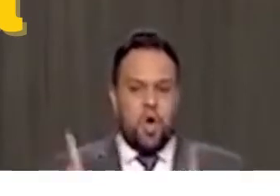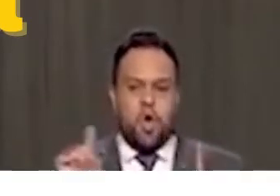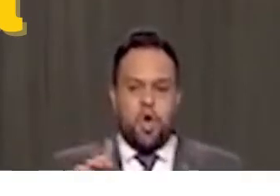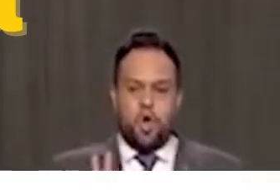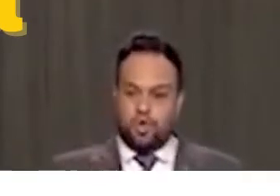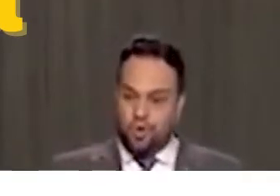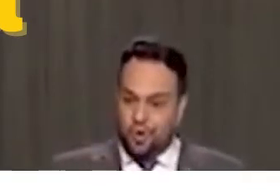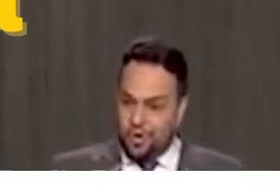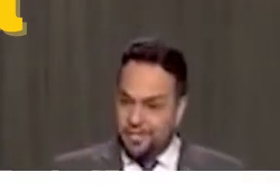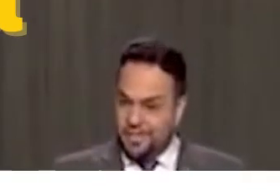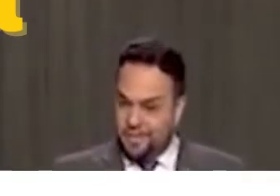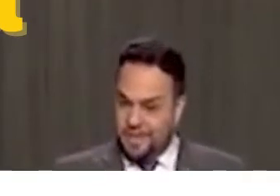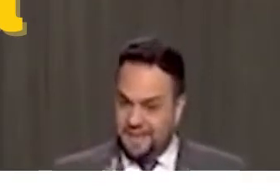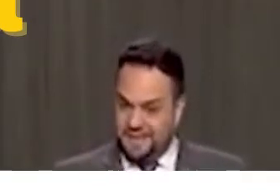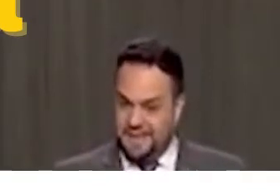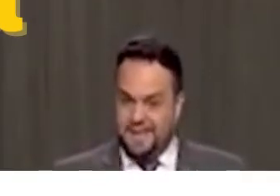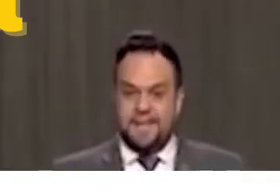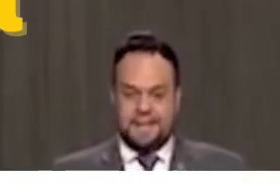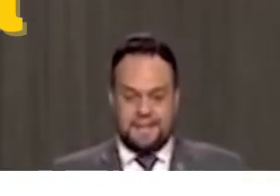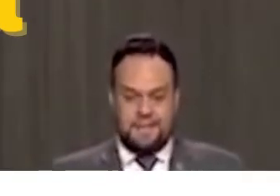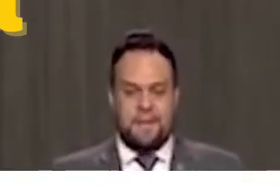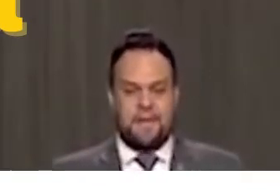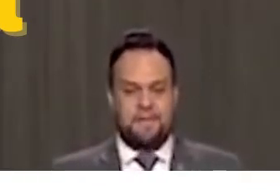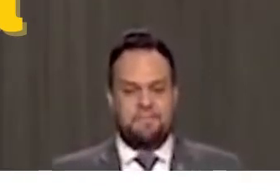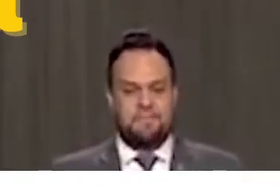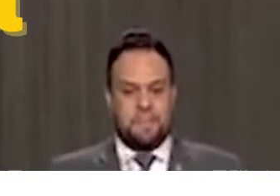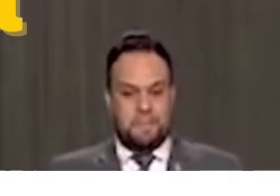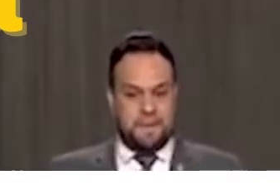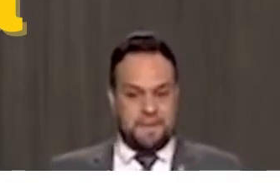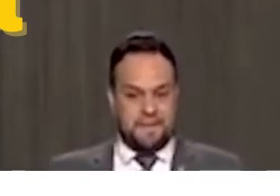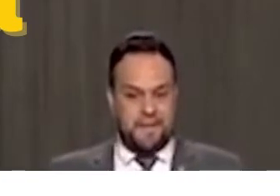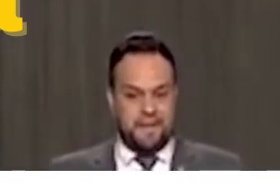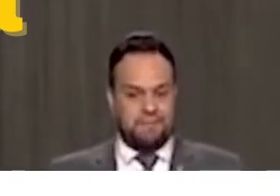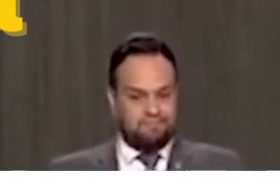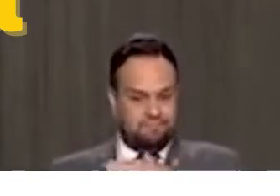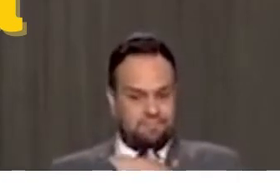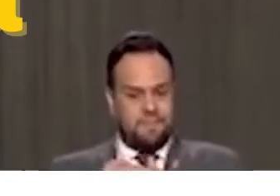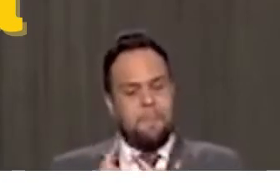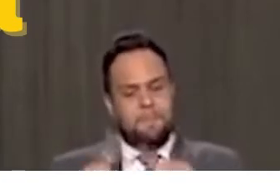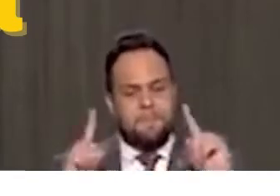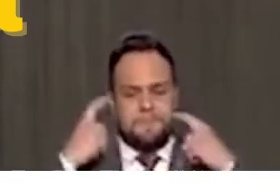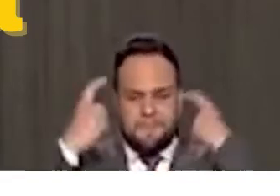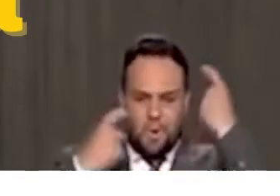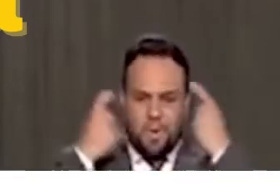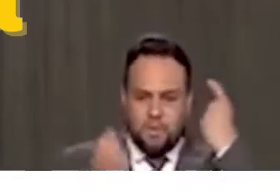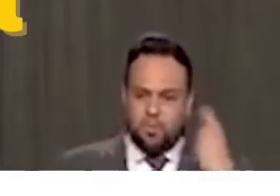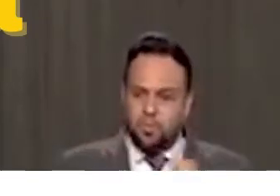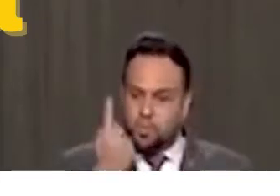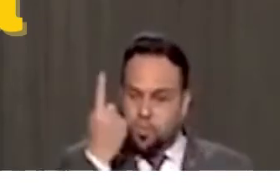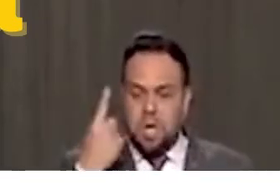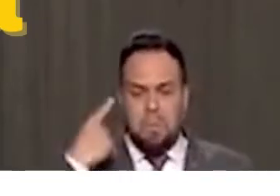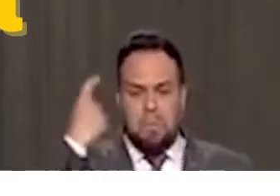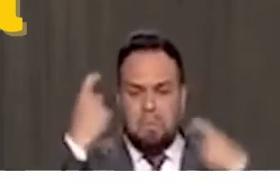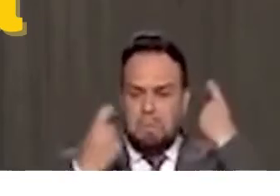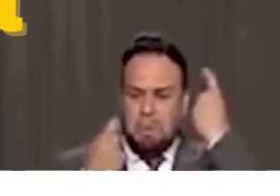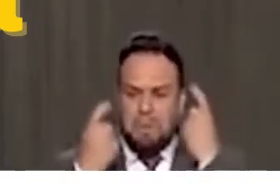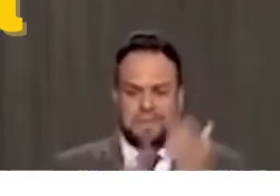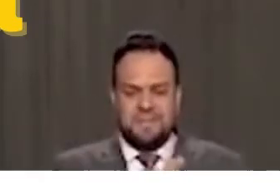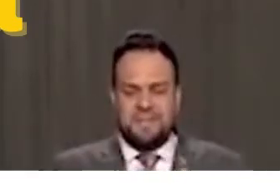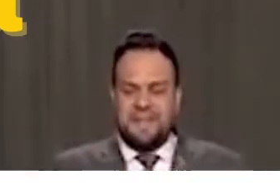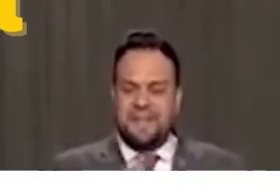Bancorp e outras coisas também. Então a preocupação é apenas essa. Não tenho nenhuma preocupação com o